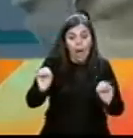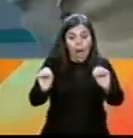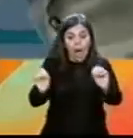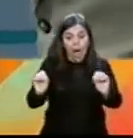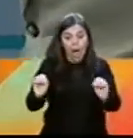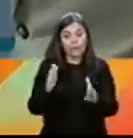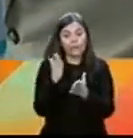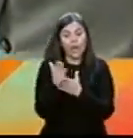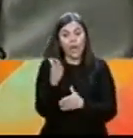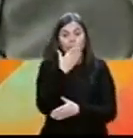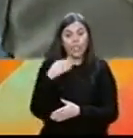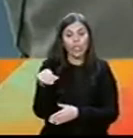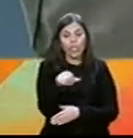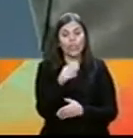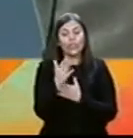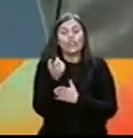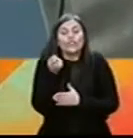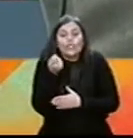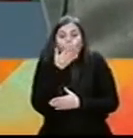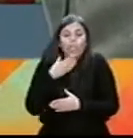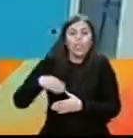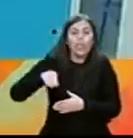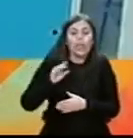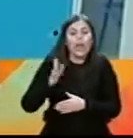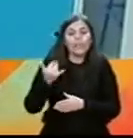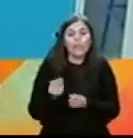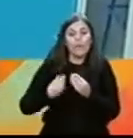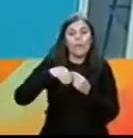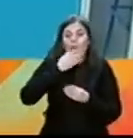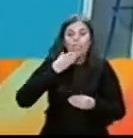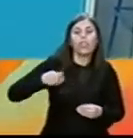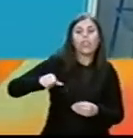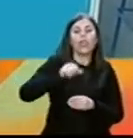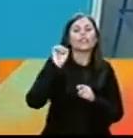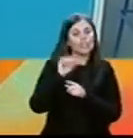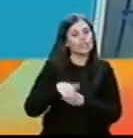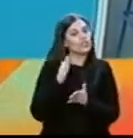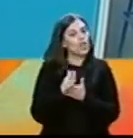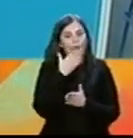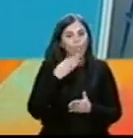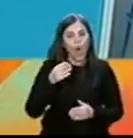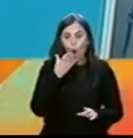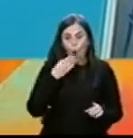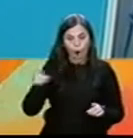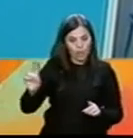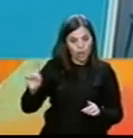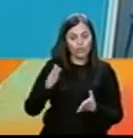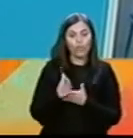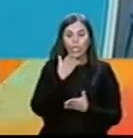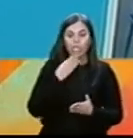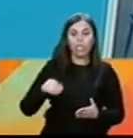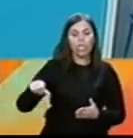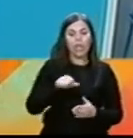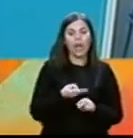só azeite. Coloquei um bocadinho de azeite. Coloquei um bocadinho de azeite e coloquei mais um bocadinho de azeite. Ah, foi só isso. Exatamente, Jorge. Então agora vou... O atumzinho levou o